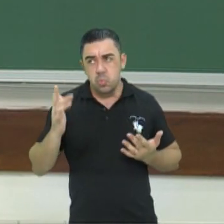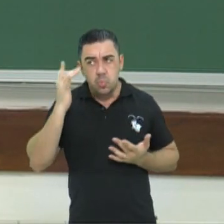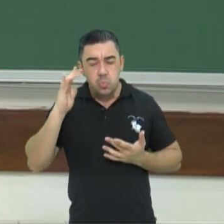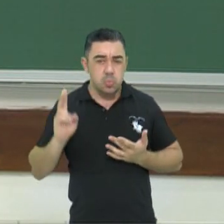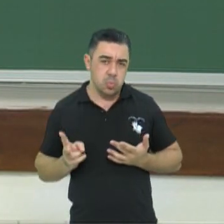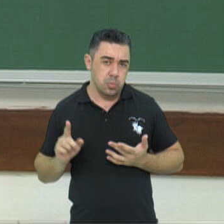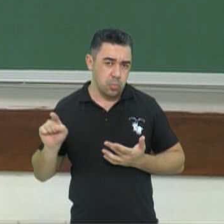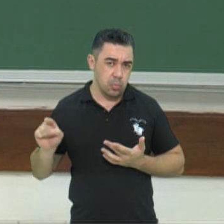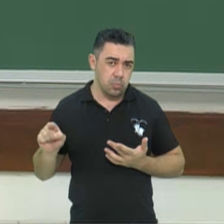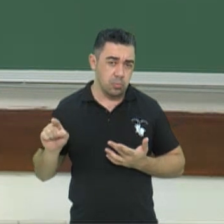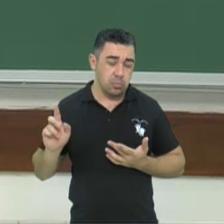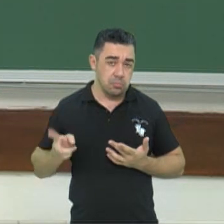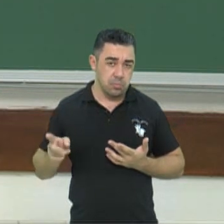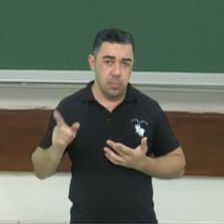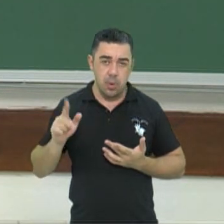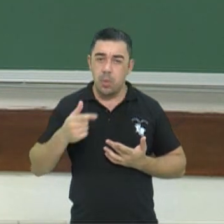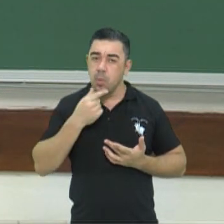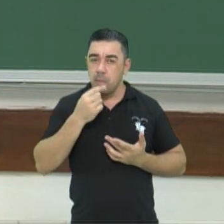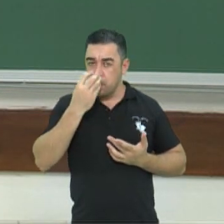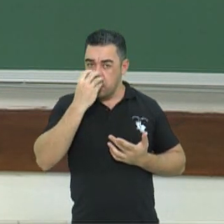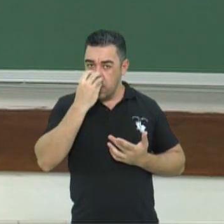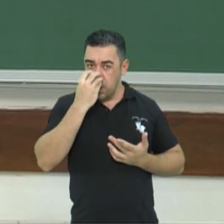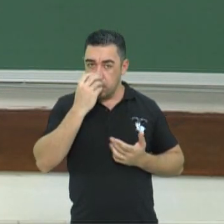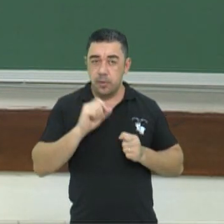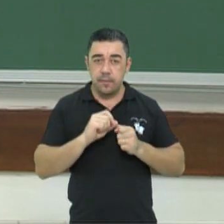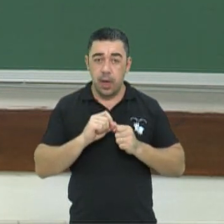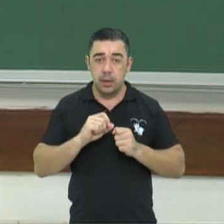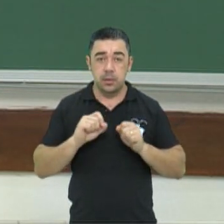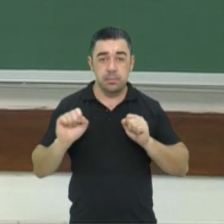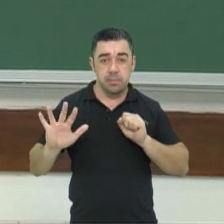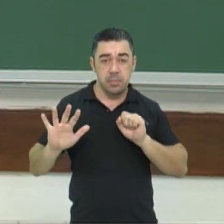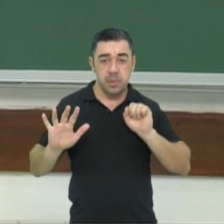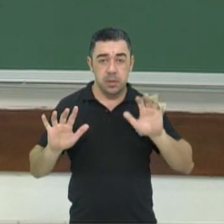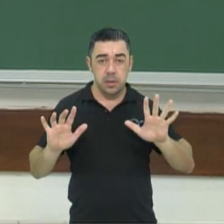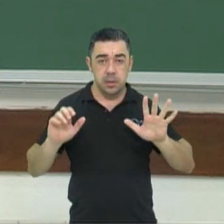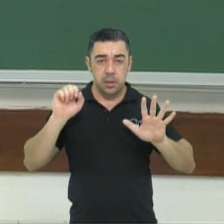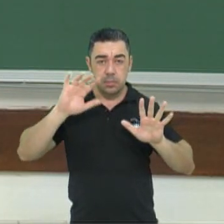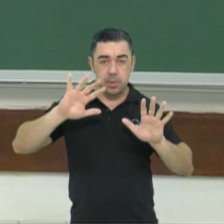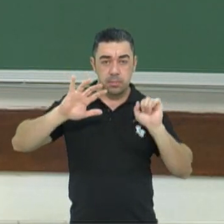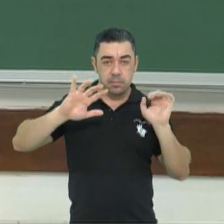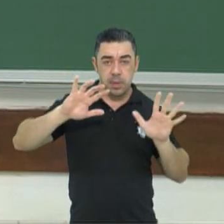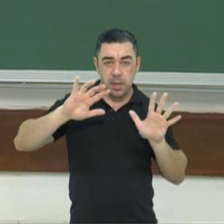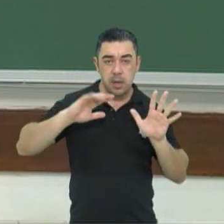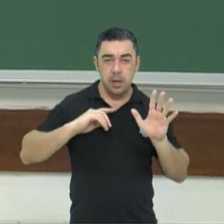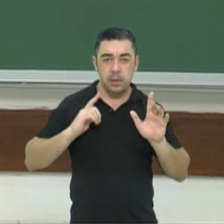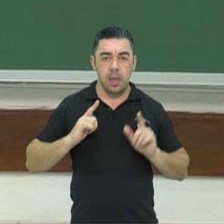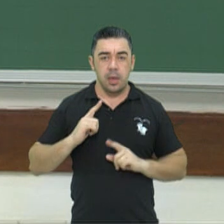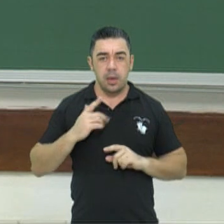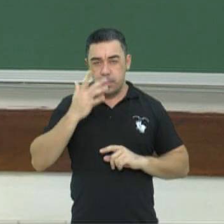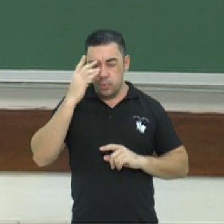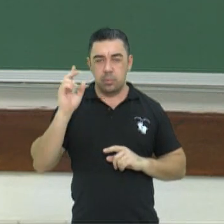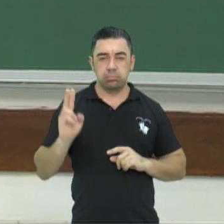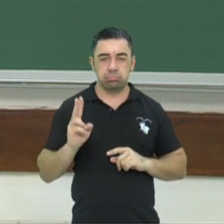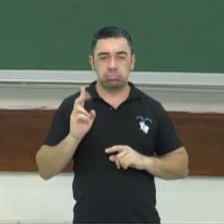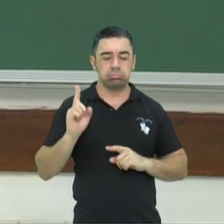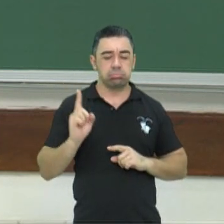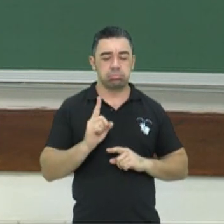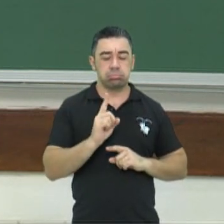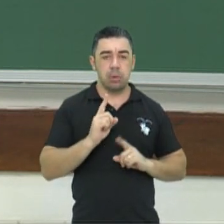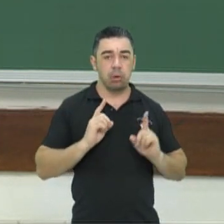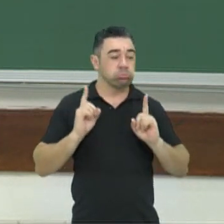também, que ele é um palhaço que faz a mímica, que ele pega e imita as pessoas que passam na rua.